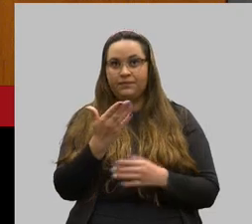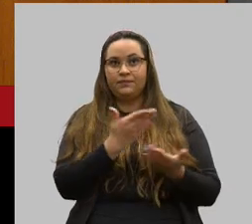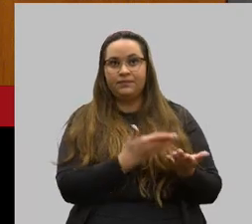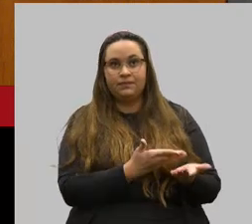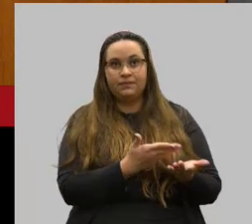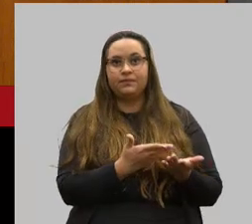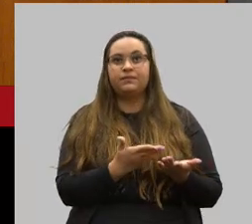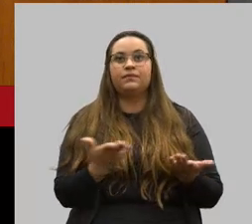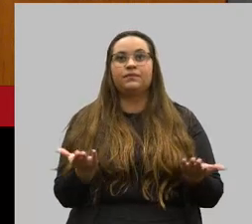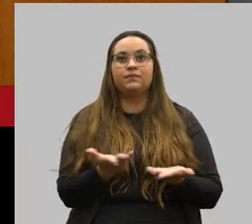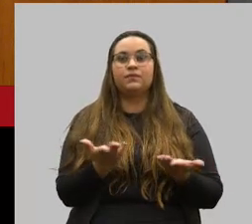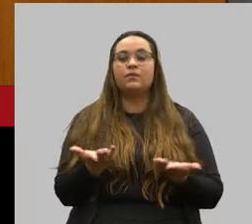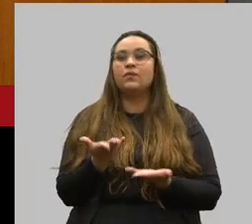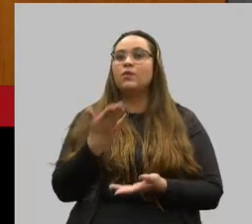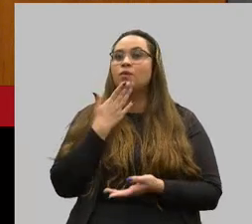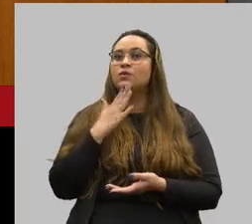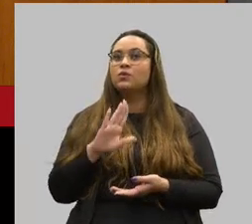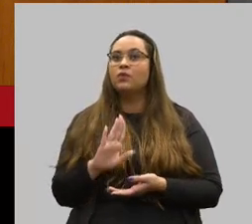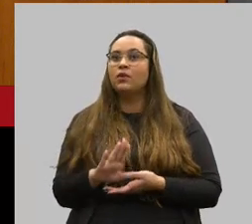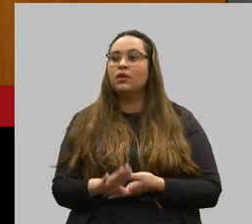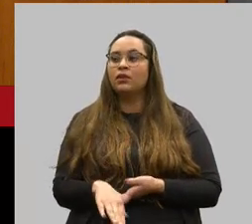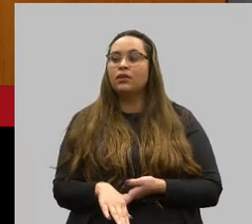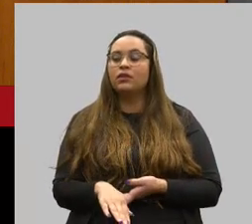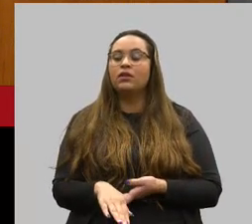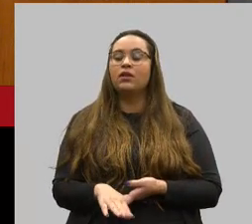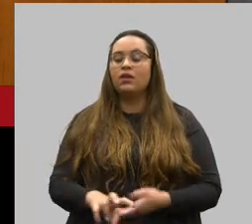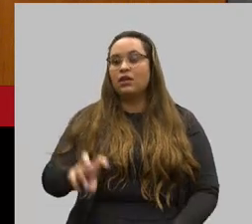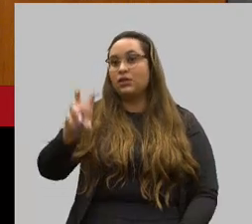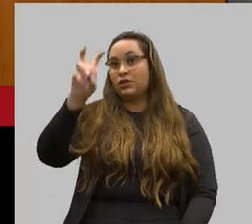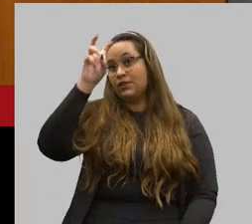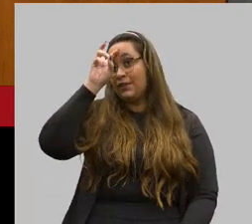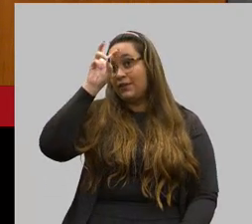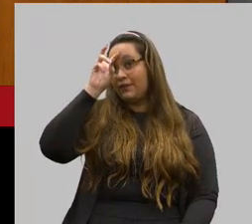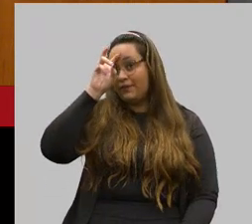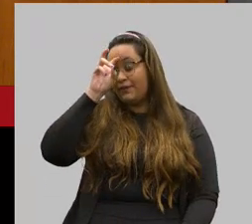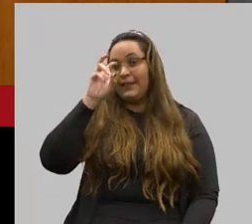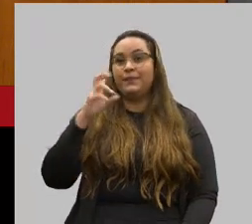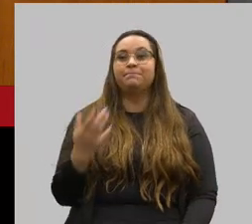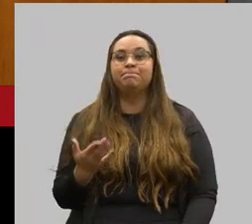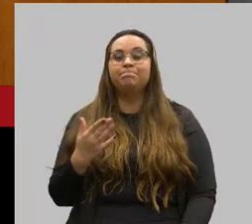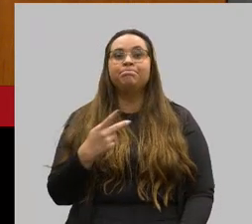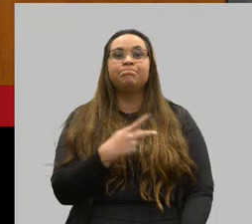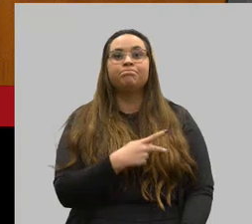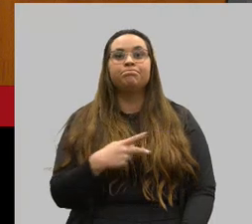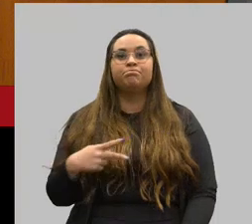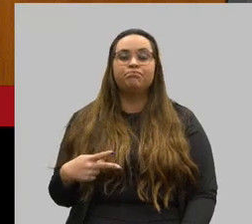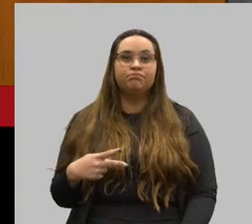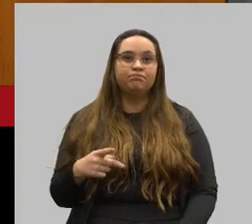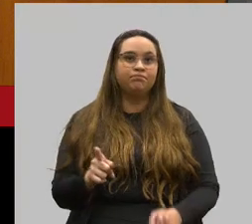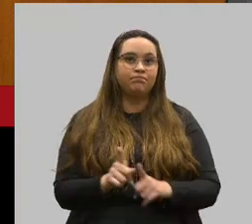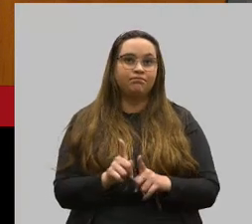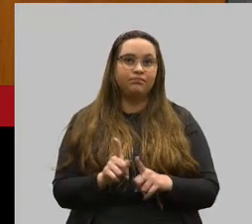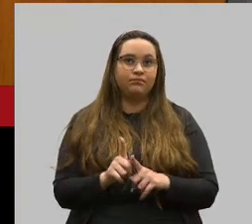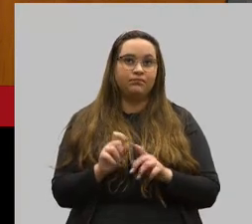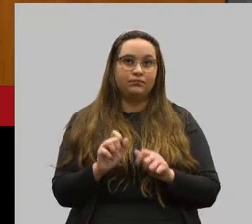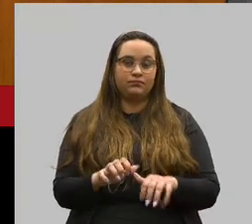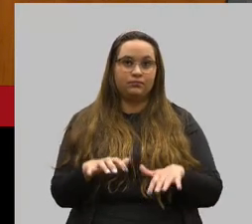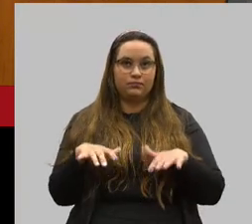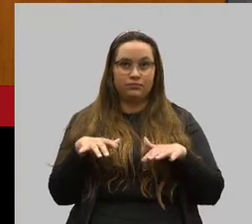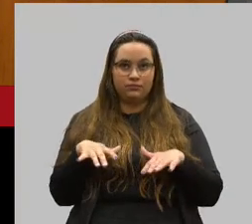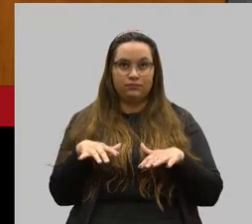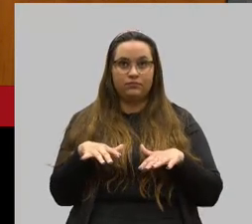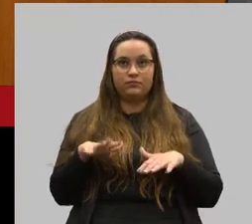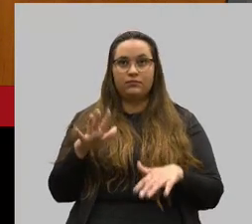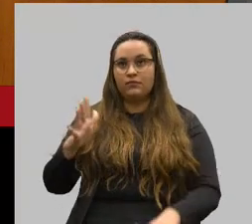na tarde desta quinta-feira presidência informa aos parlamentares que nós teremos uma audiência pública